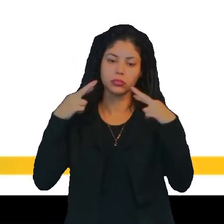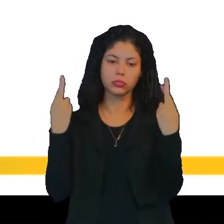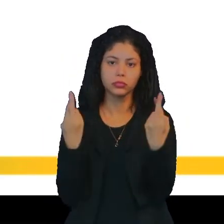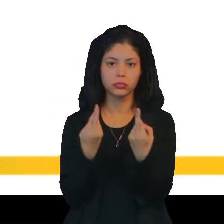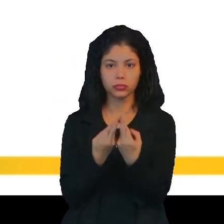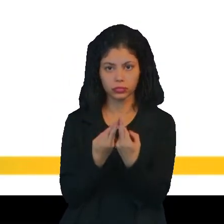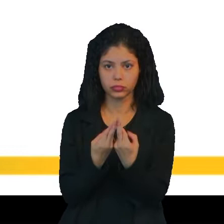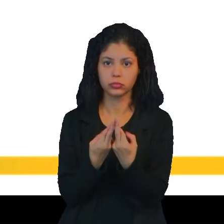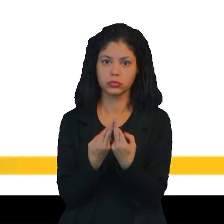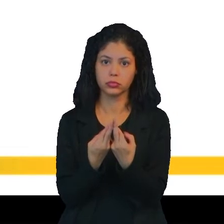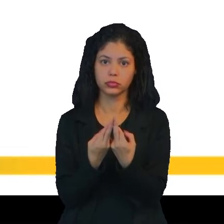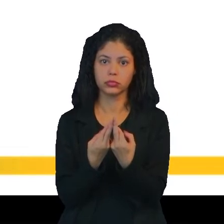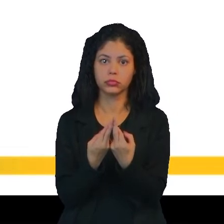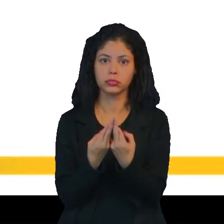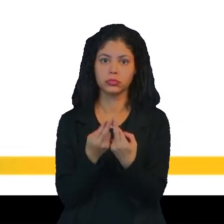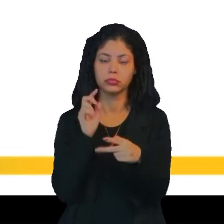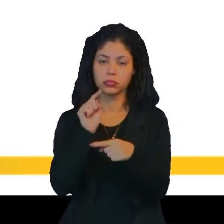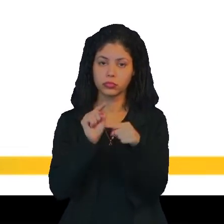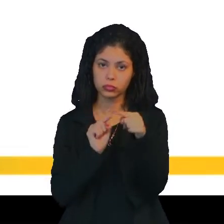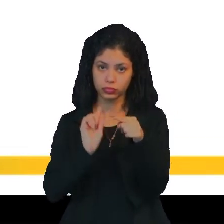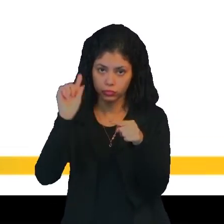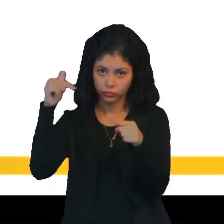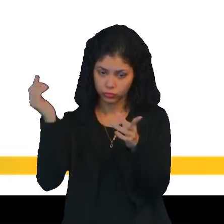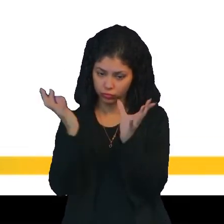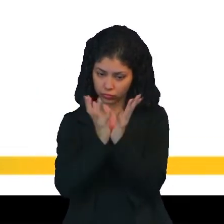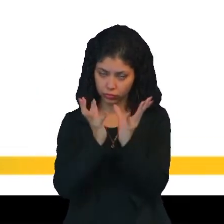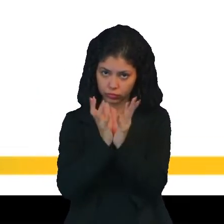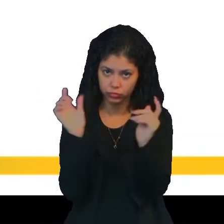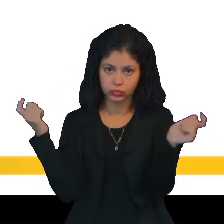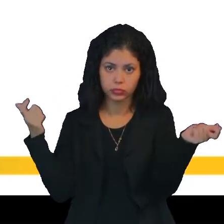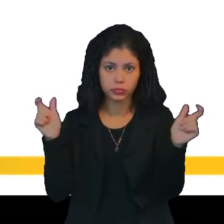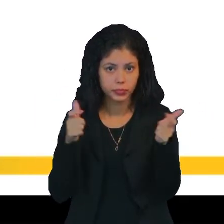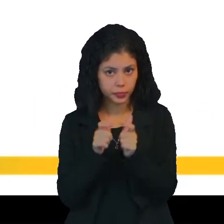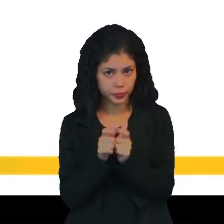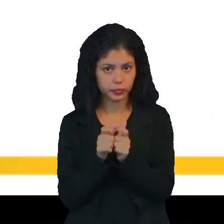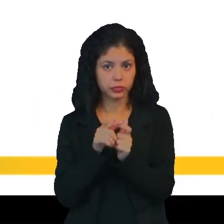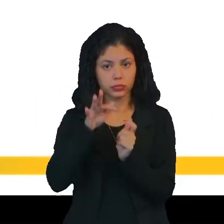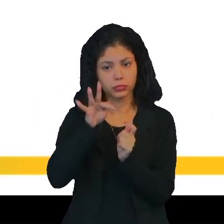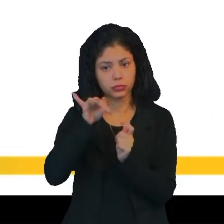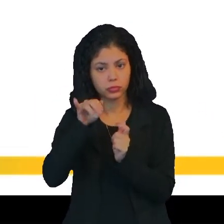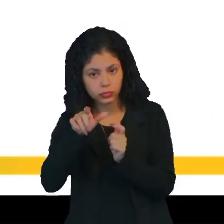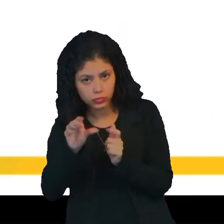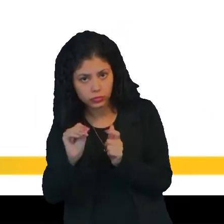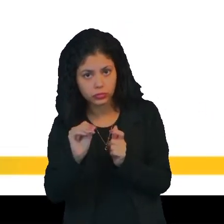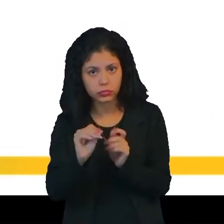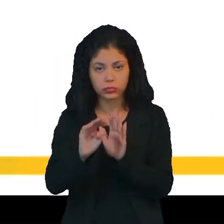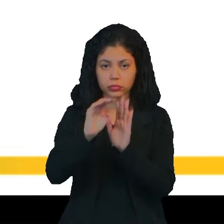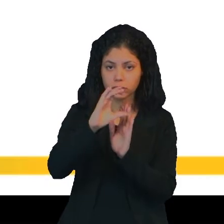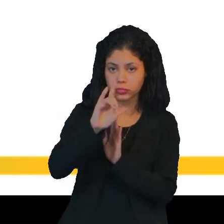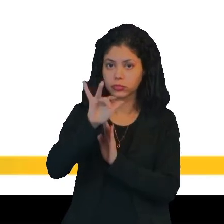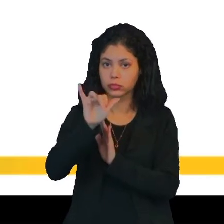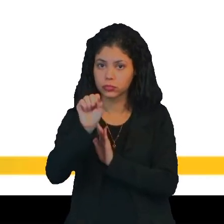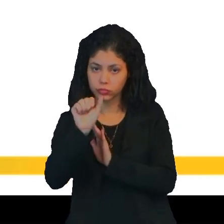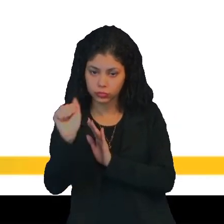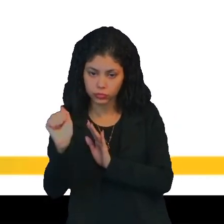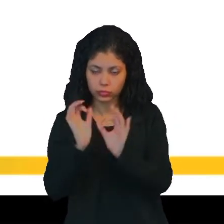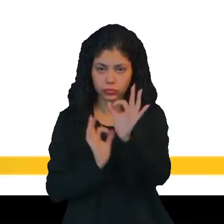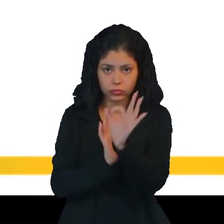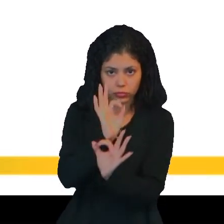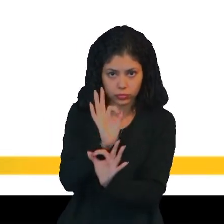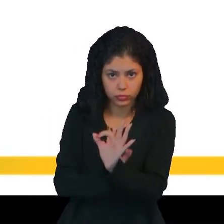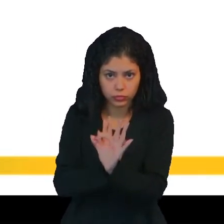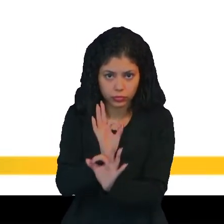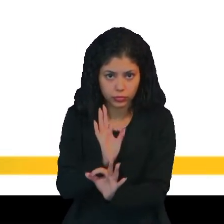reinos, os reinos podem ser divididos em outros grupos menores, os filos, estes em classes, depois em